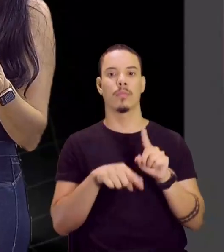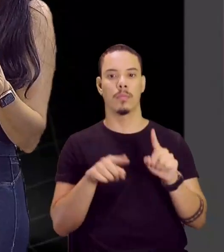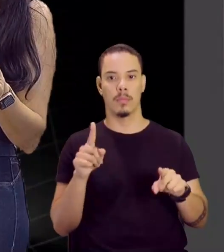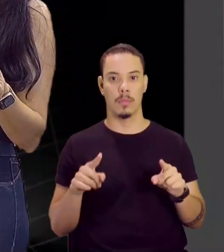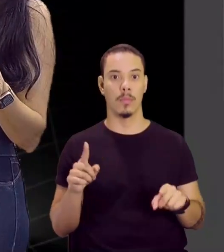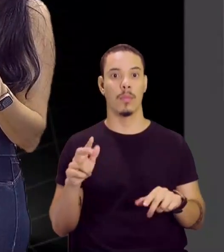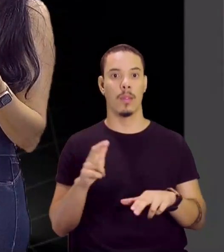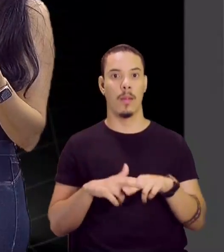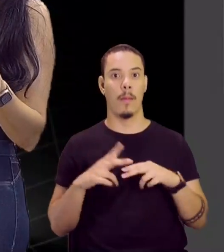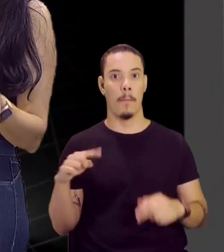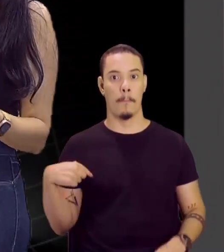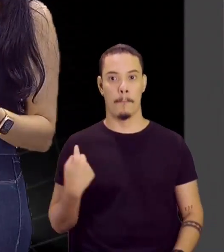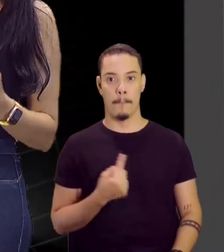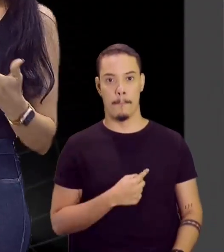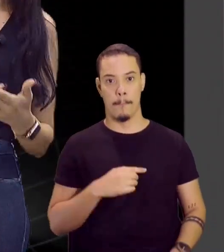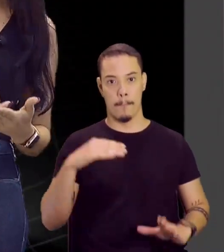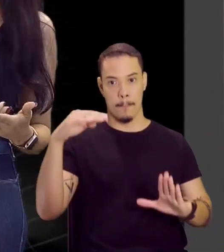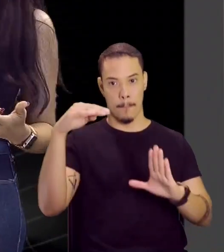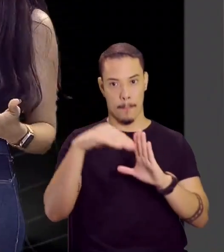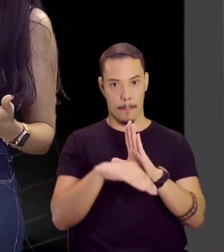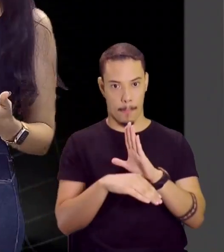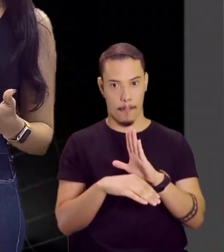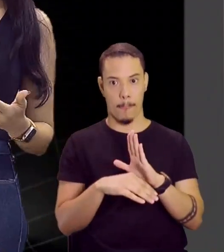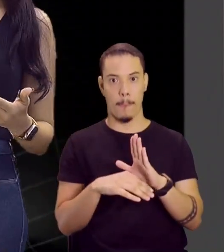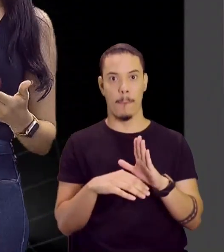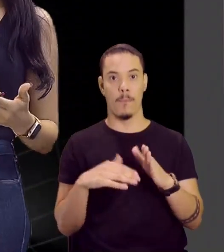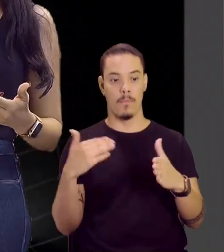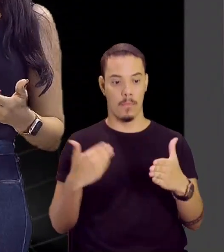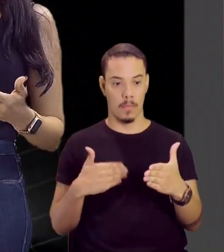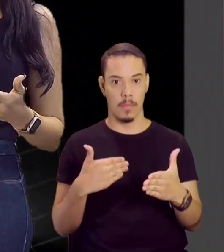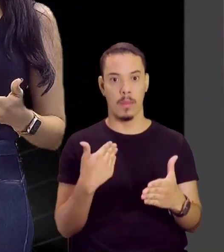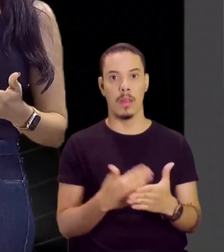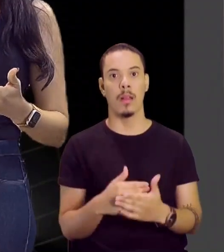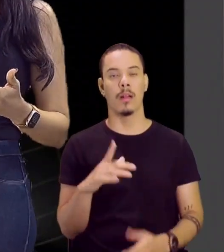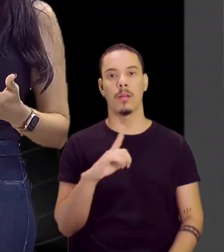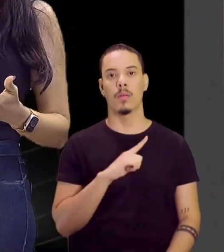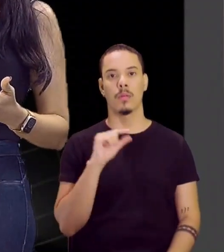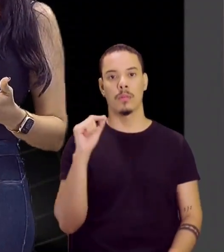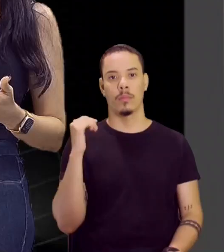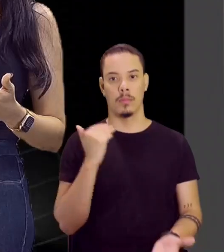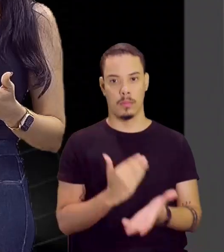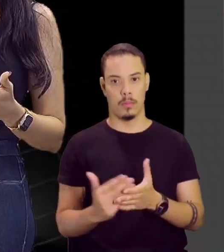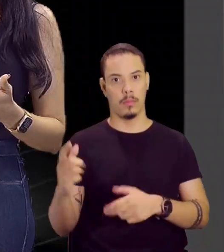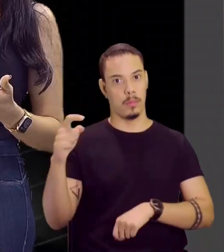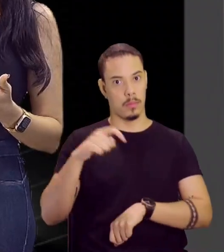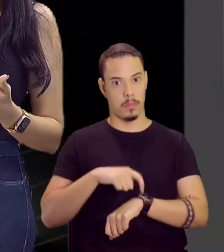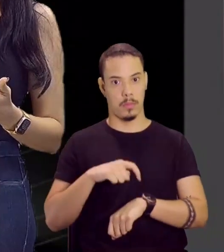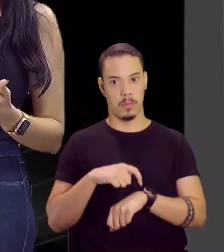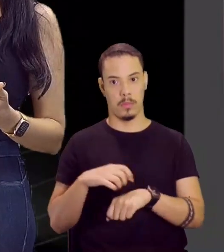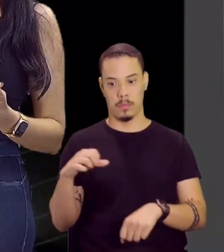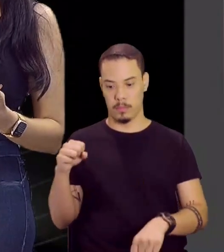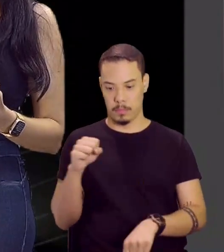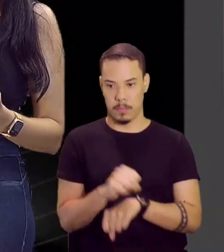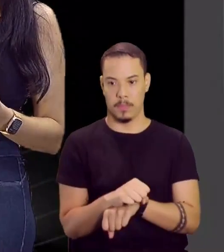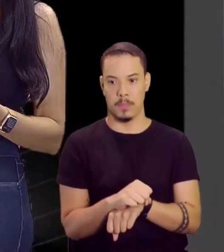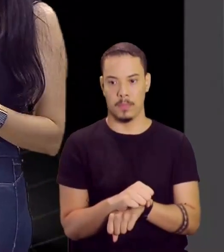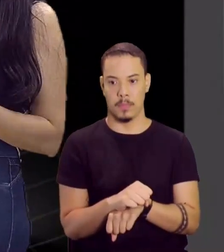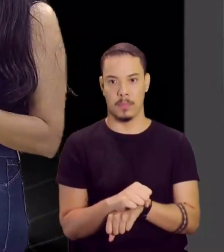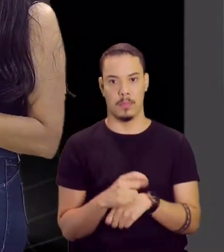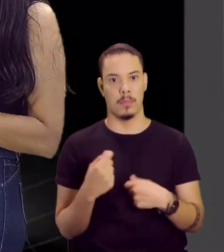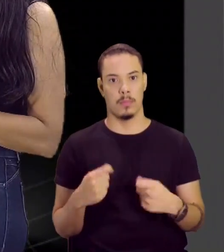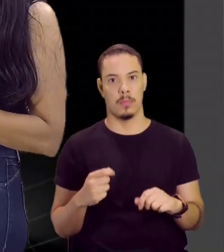Justamente. A nossa reta... A aceleração é constante, né? Isso, a nossa reta, gente, a partir do momento que você pisa no acelerador, ela tem que ser uma